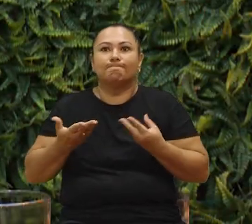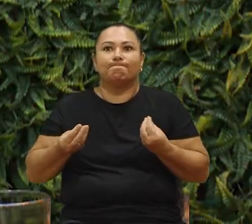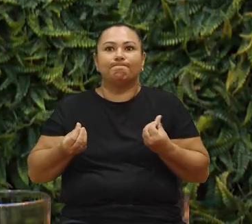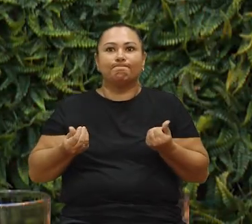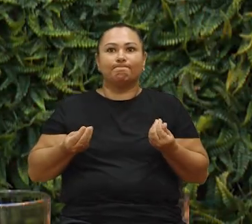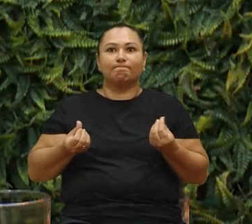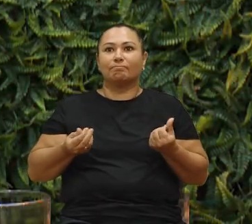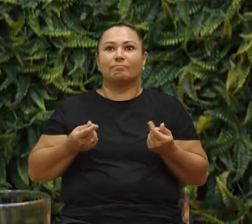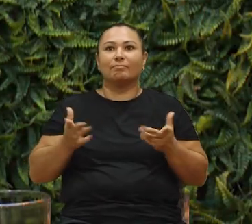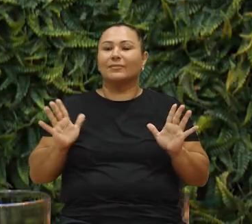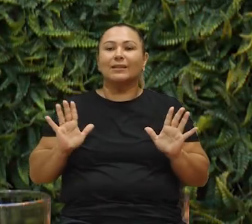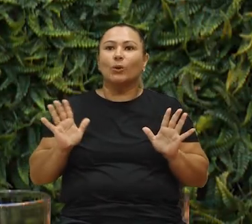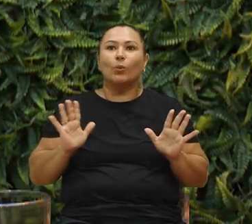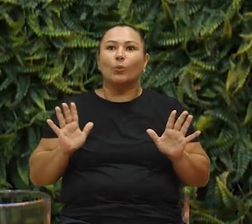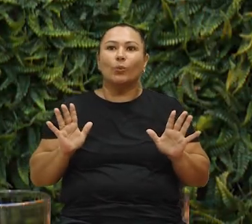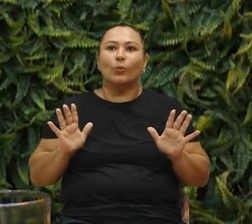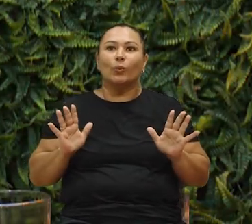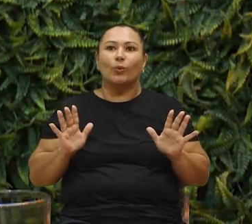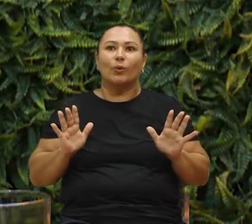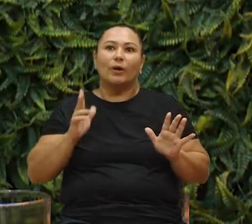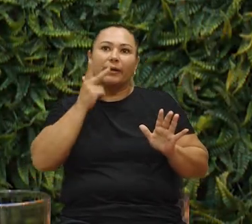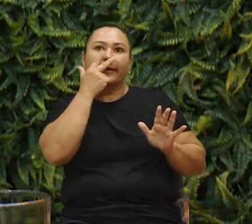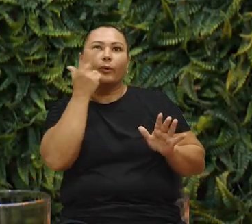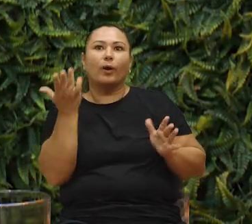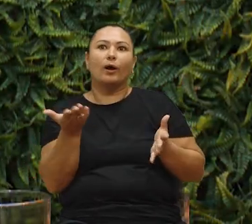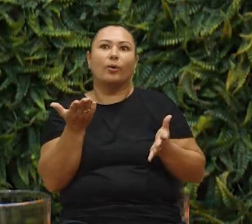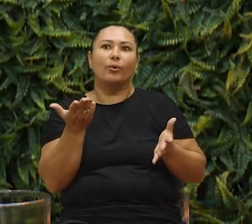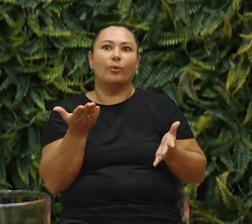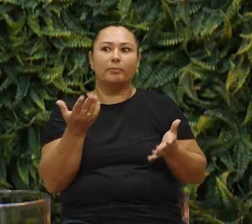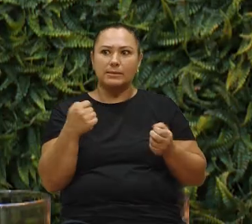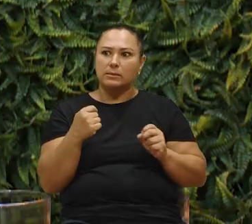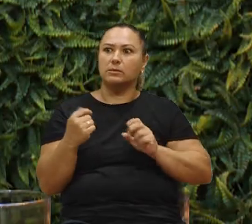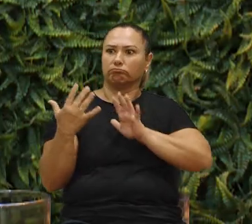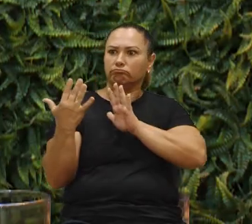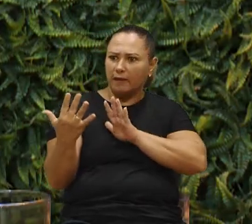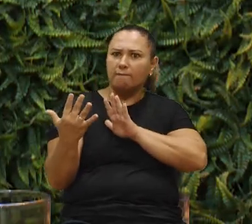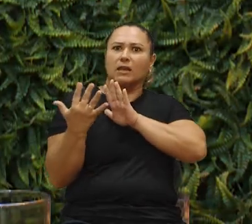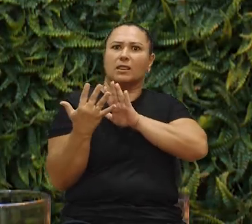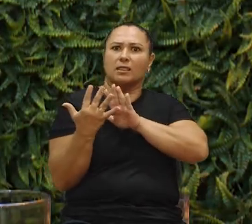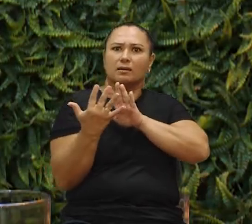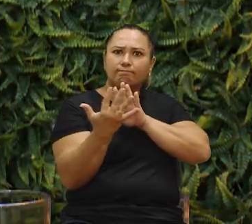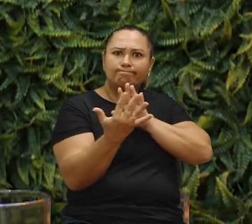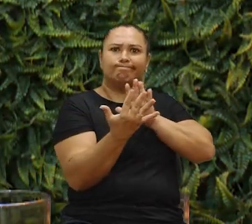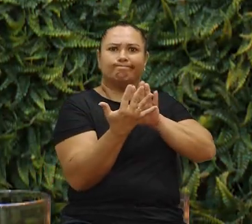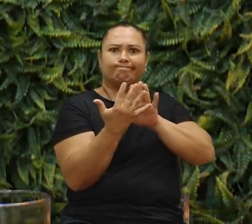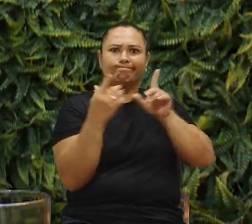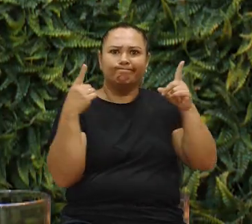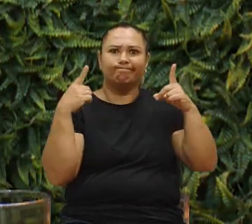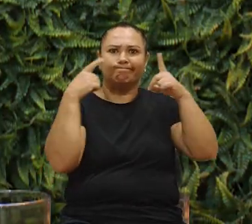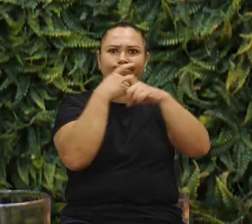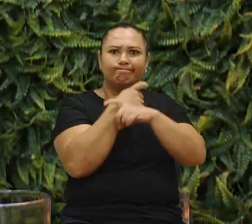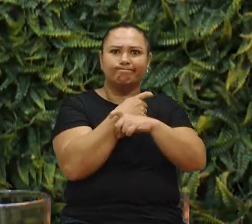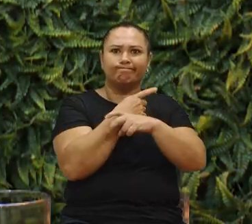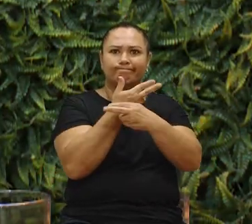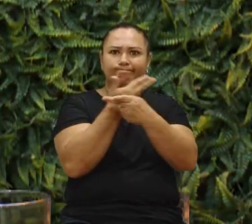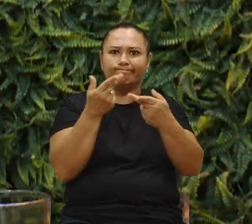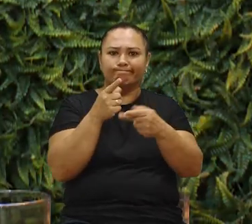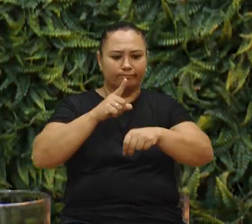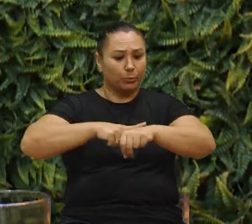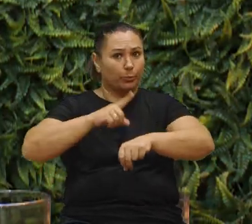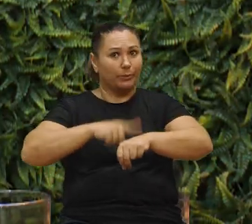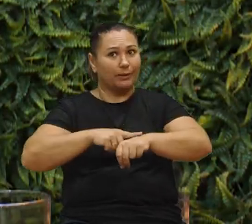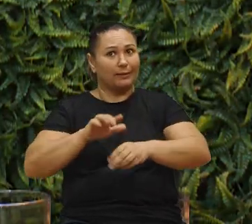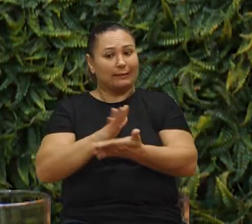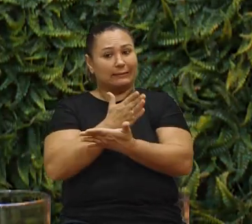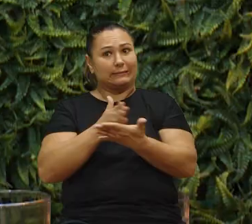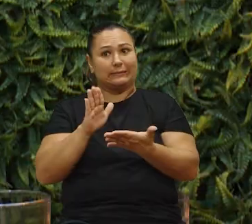difícil, né? Tu não volta ao godoado, né? Tu tem que enfrentar situações adversas,